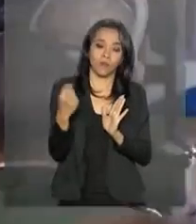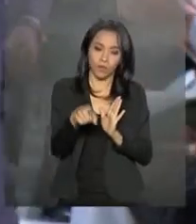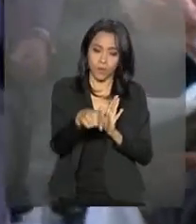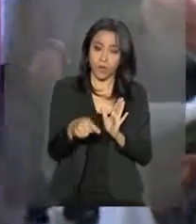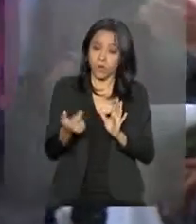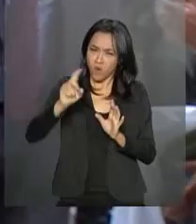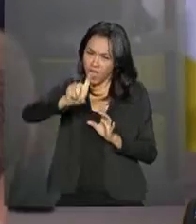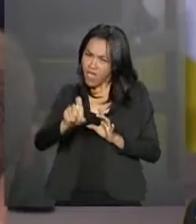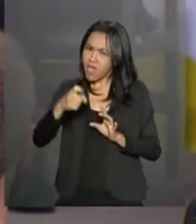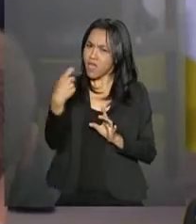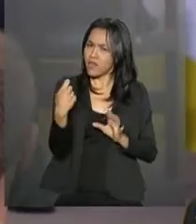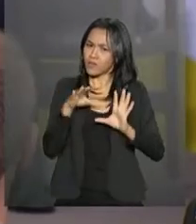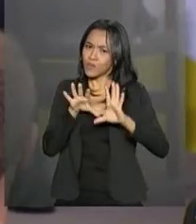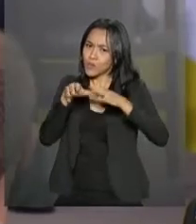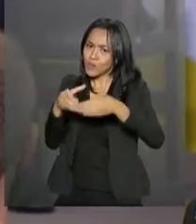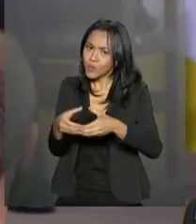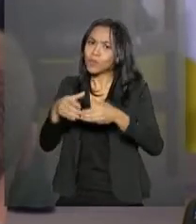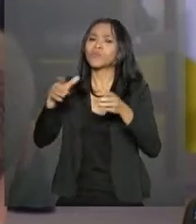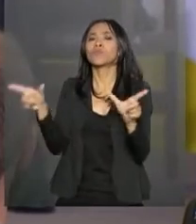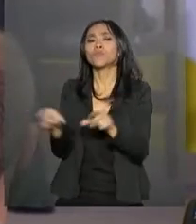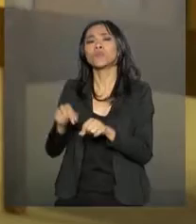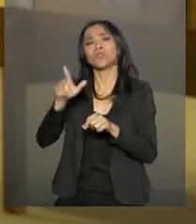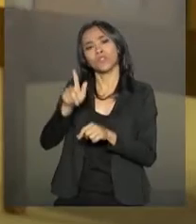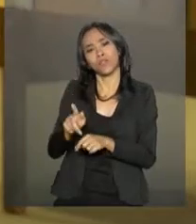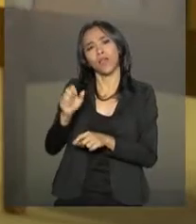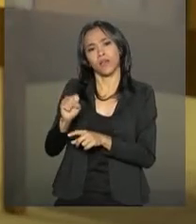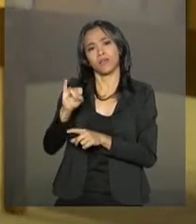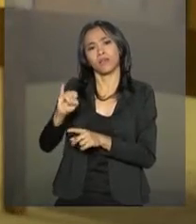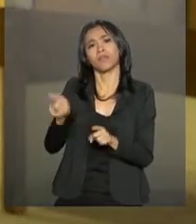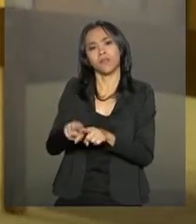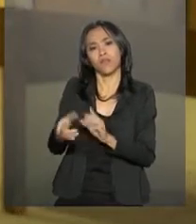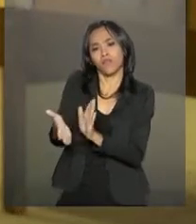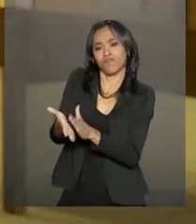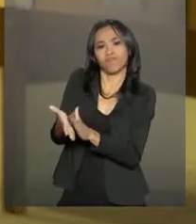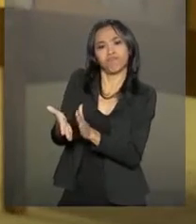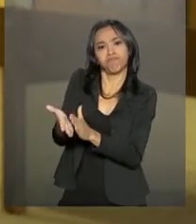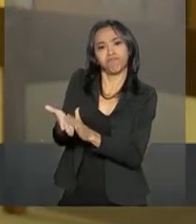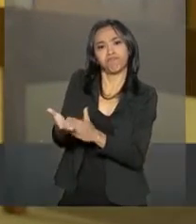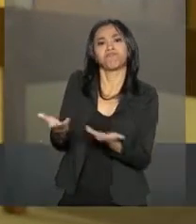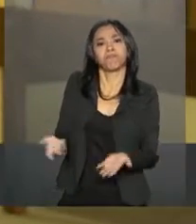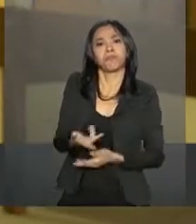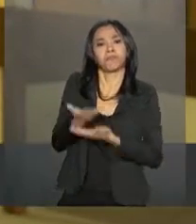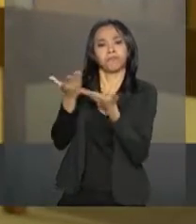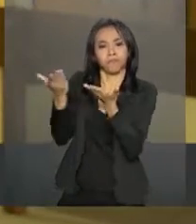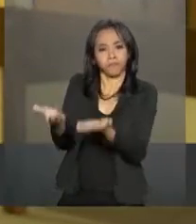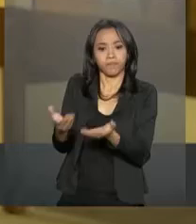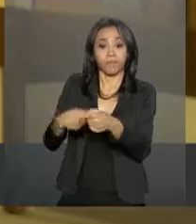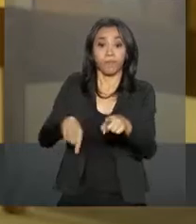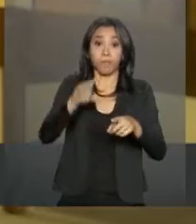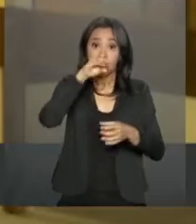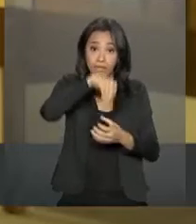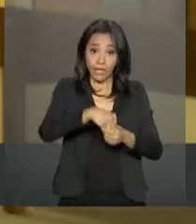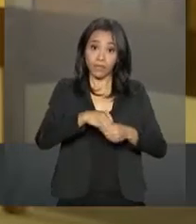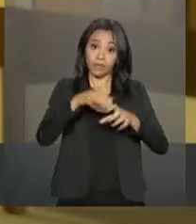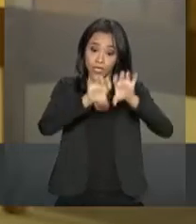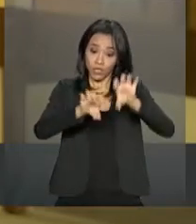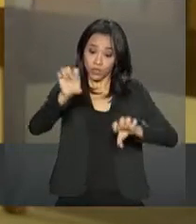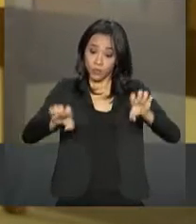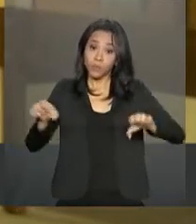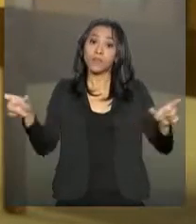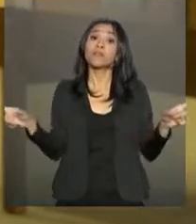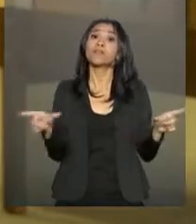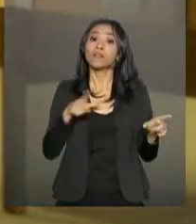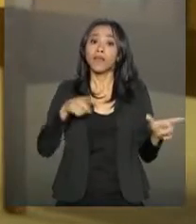do gs também foram homenageados o gabinete de segurança institucional tem na estrutura órgãos como a agência